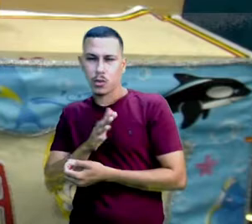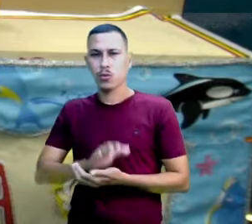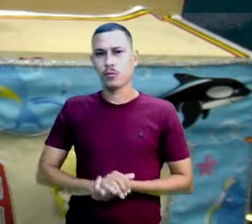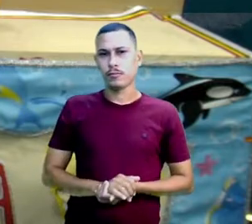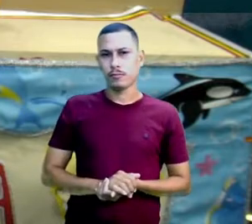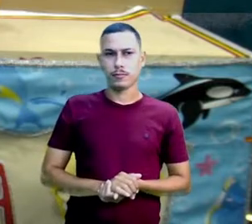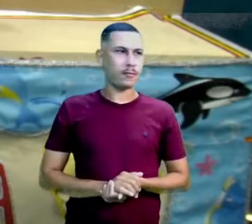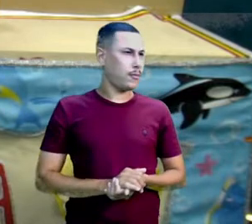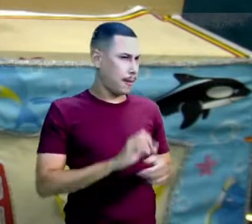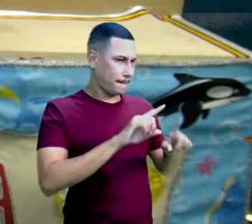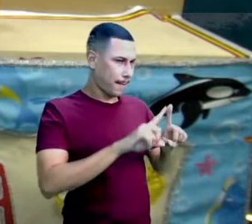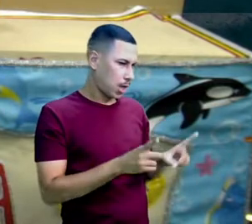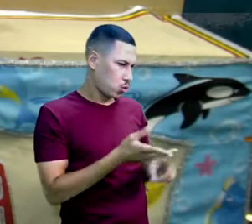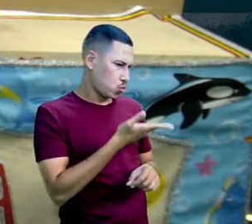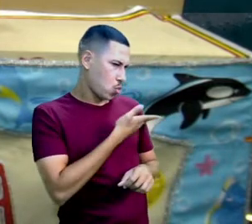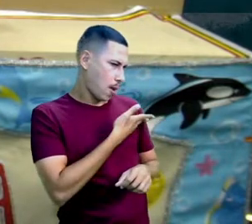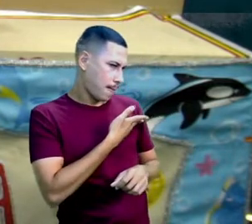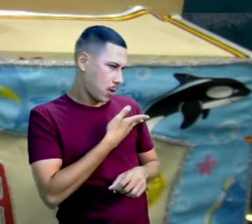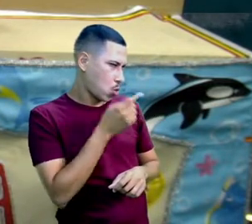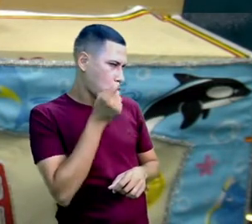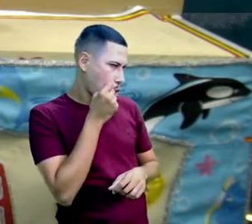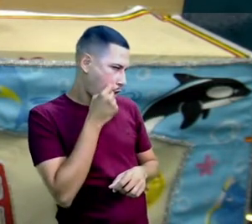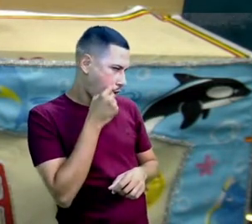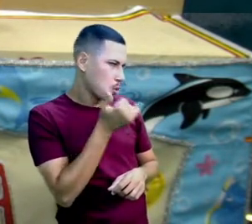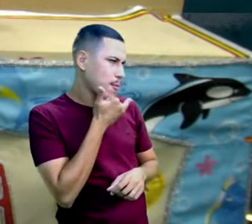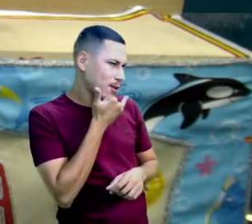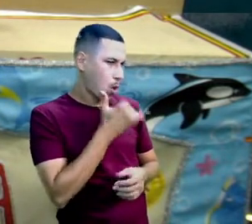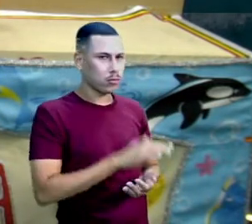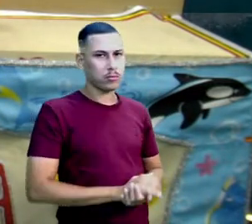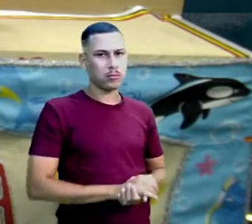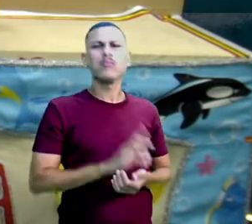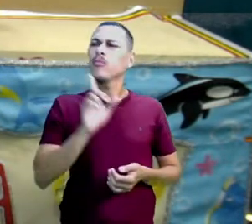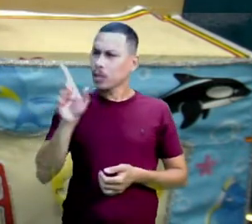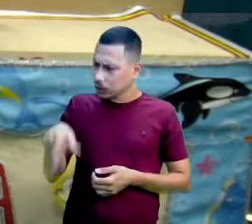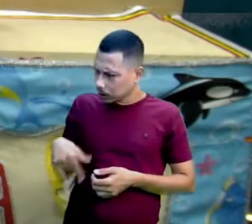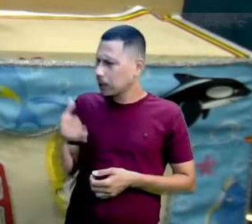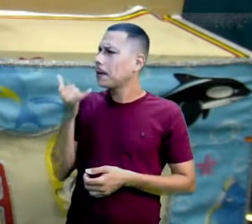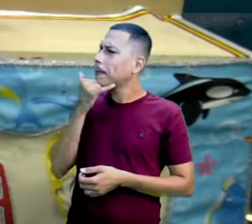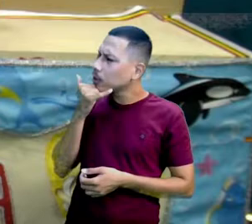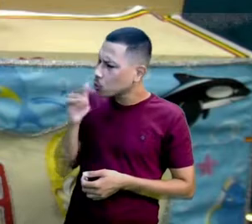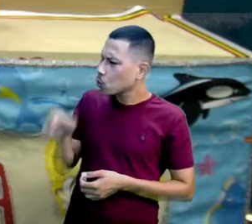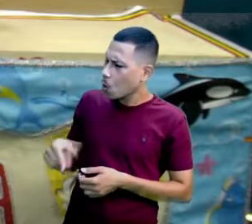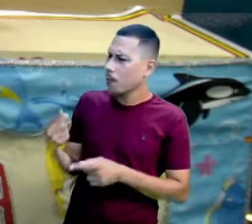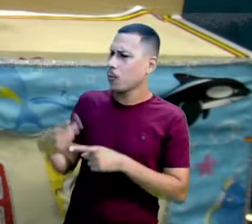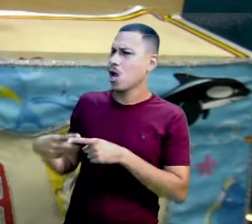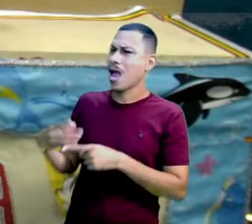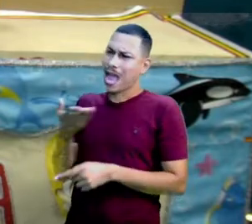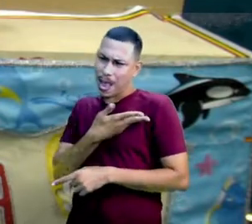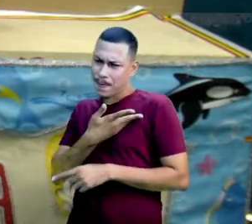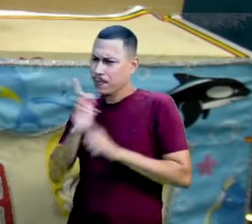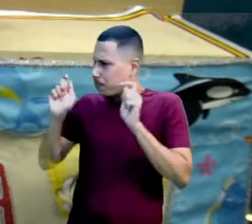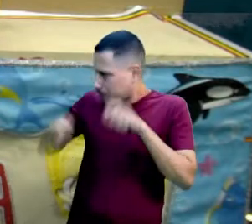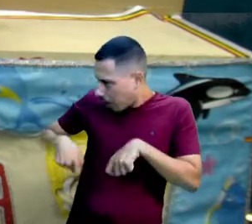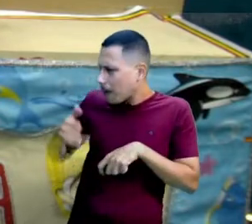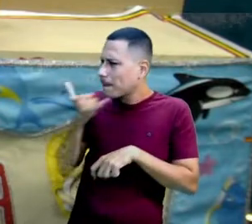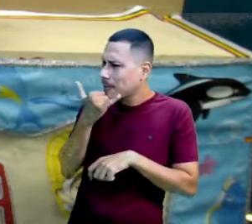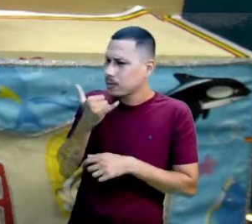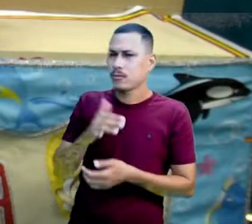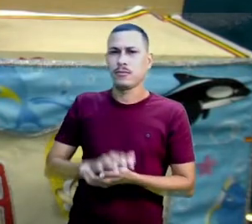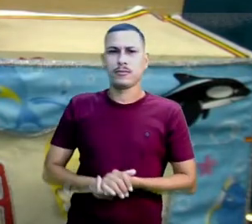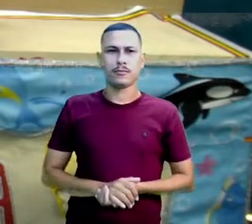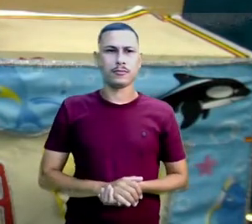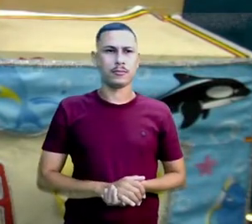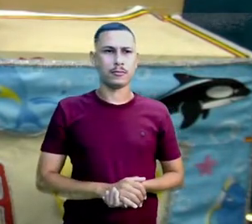os amigos dele perdoou? Não. Sim, leiturinha. Amigos é pra isso, né? É. Pois